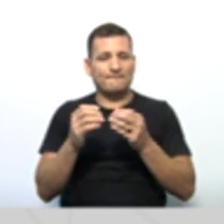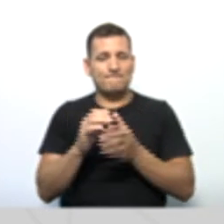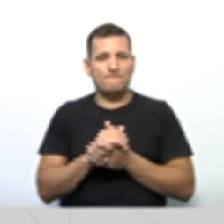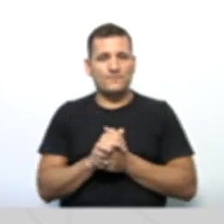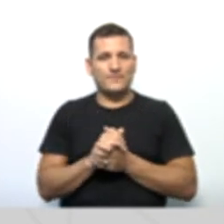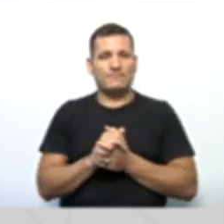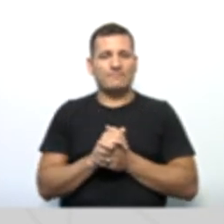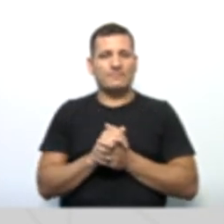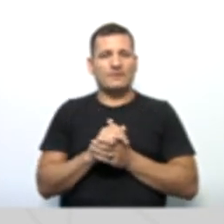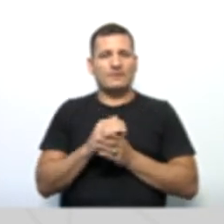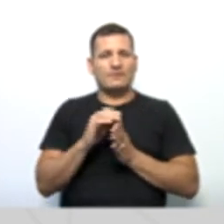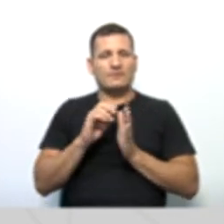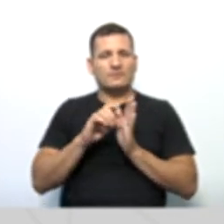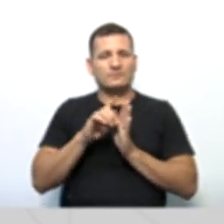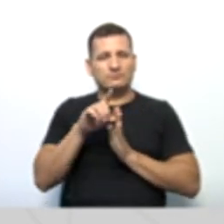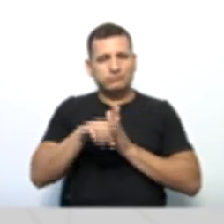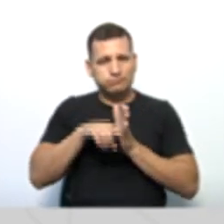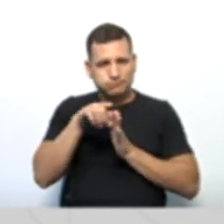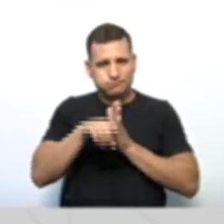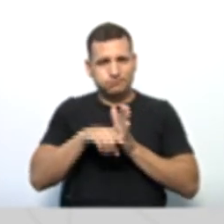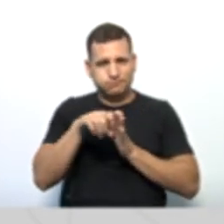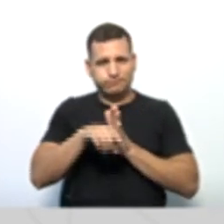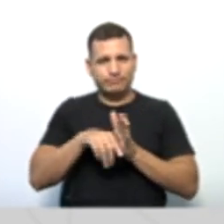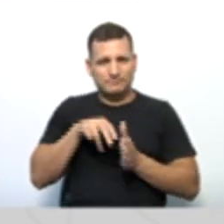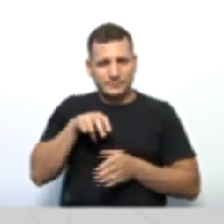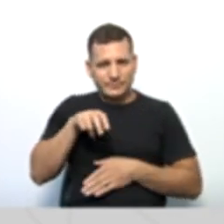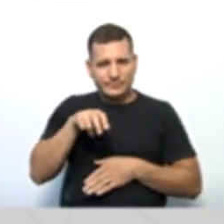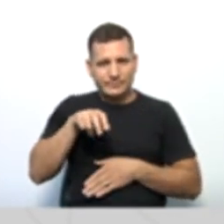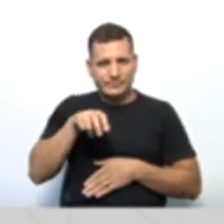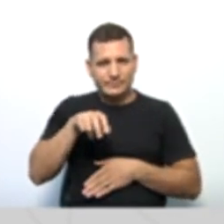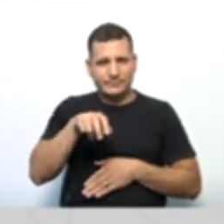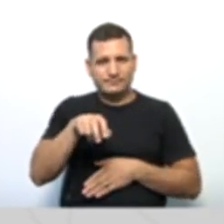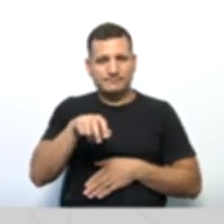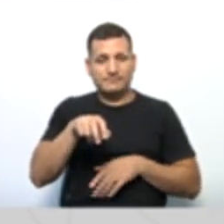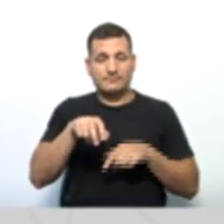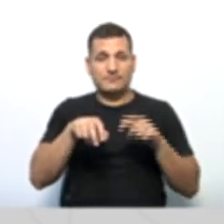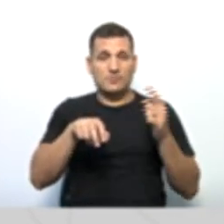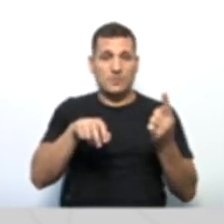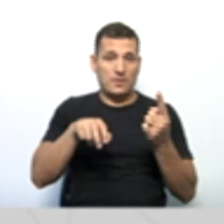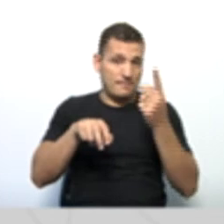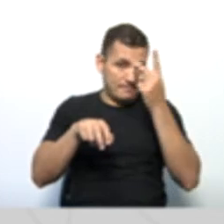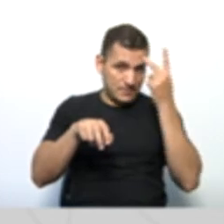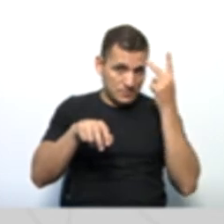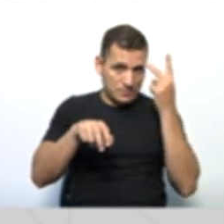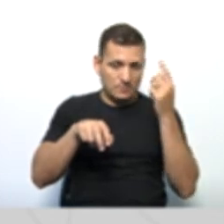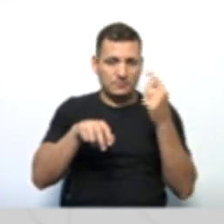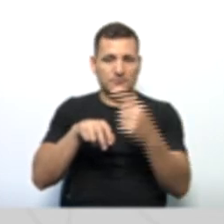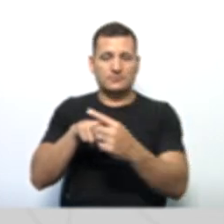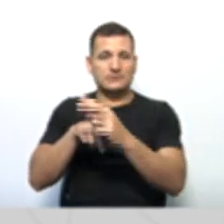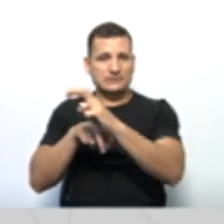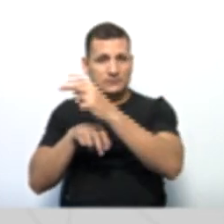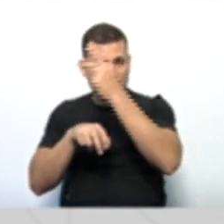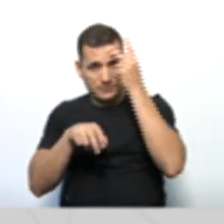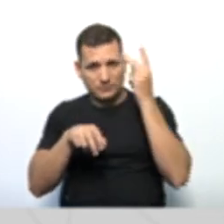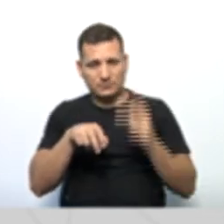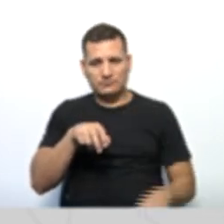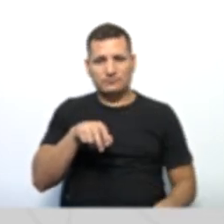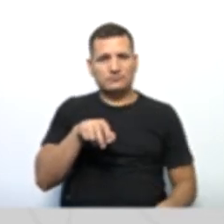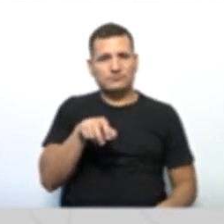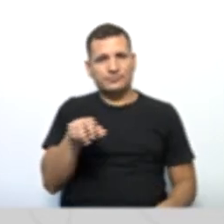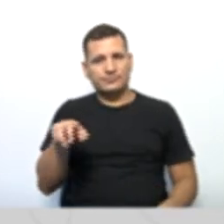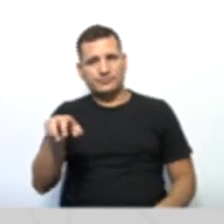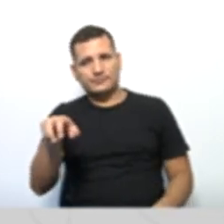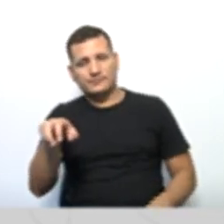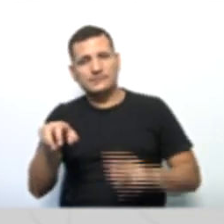está vindo desgovernado para cima de 5 pessoas ou de uma pessoa. Quem decide a direção somos nós, não tem como frear o